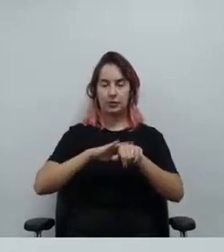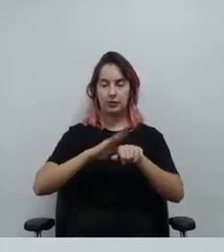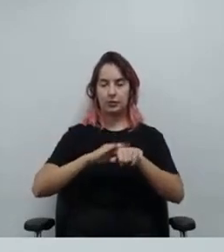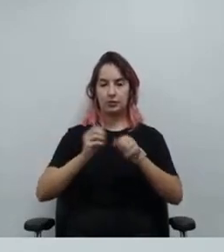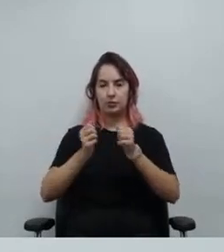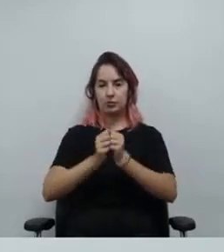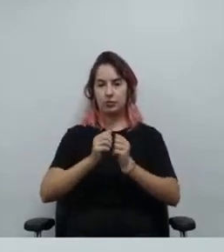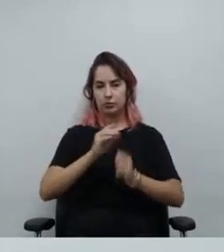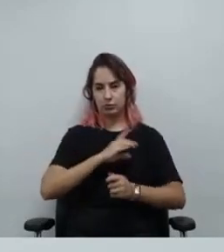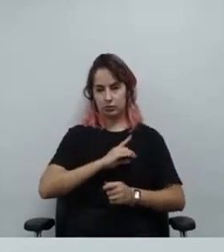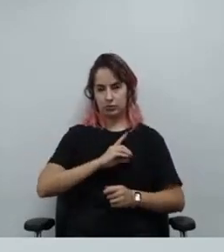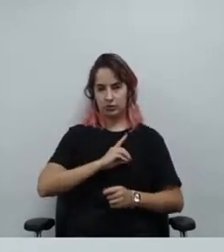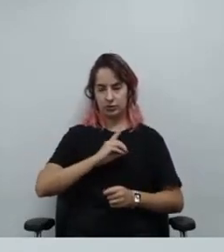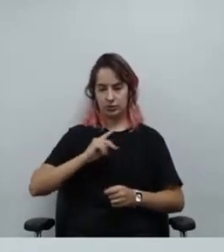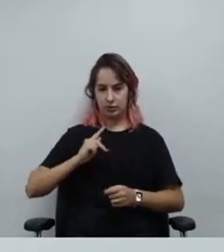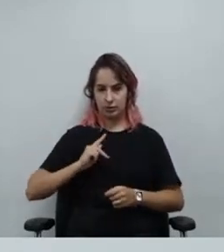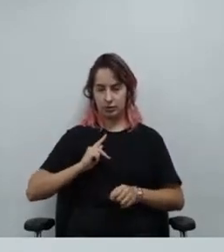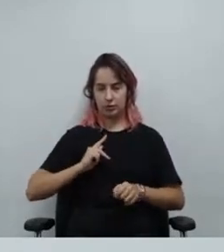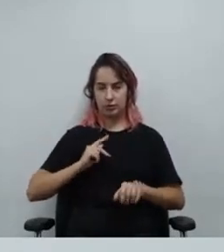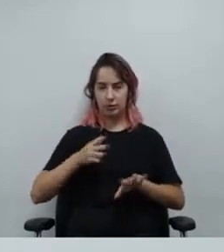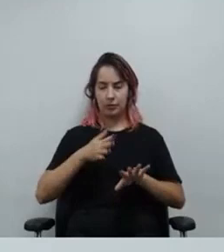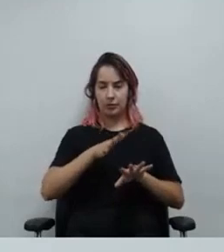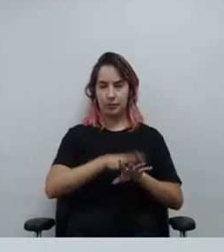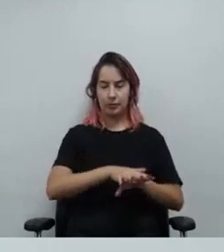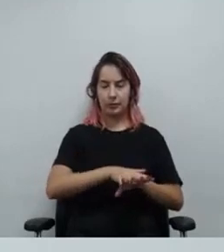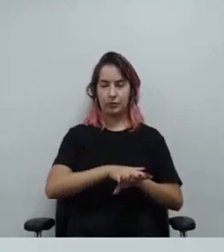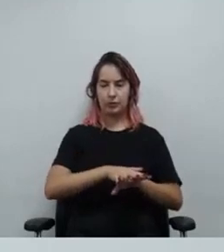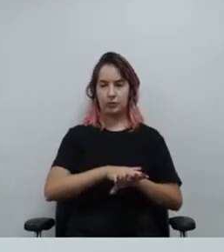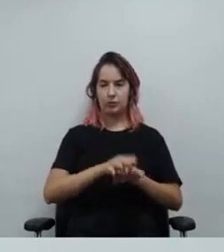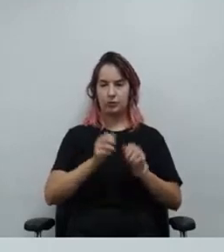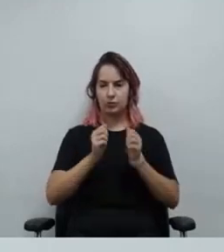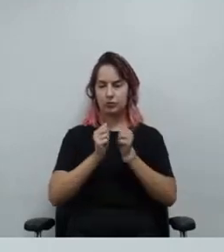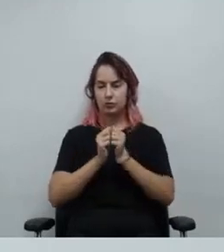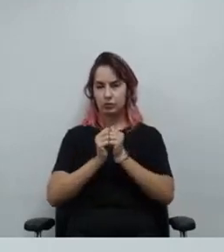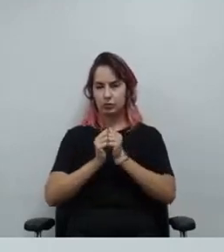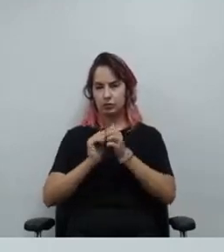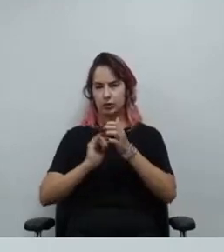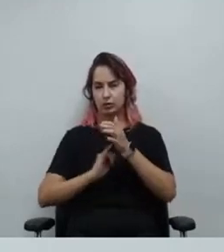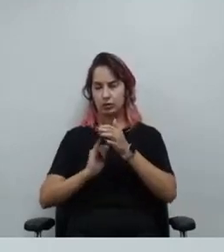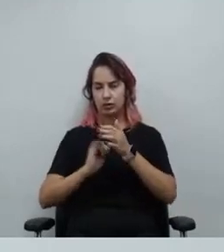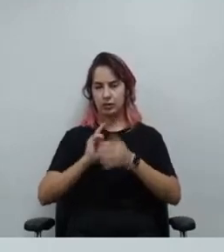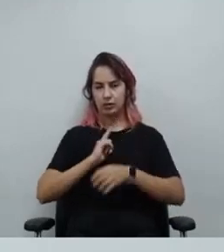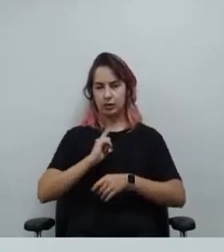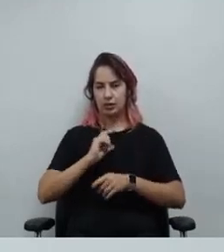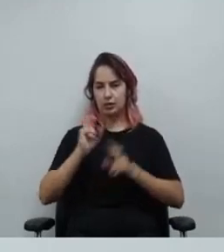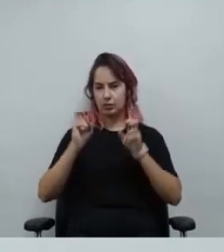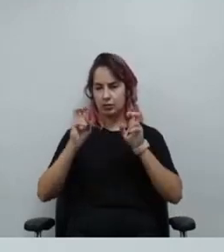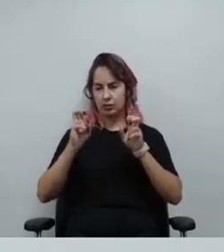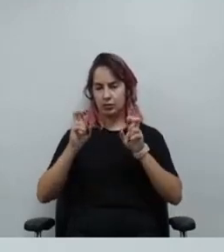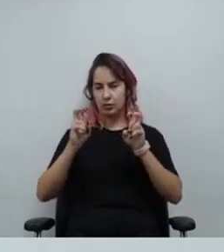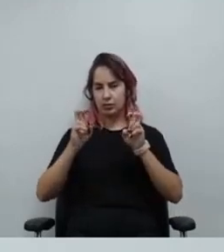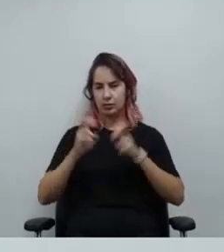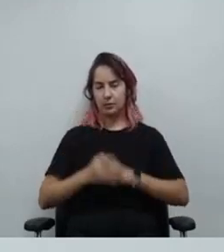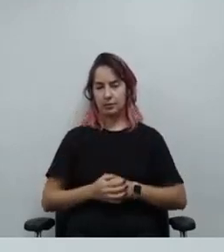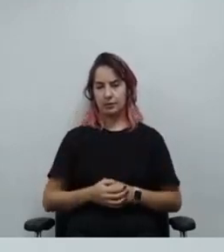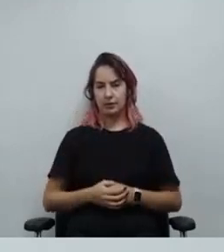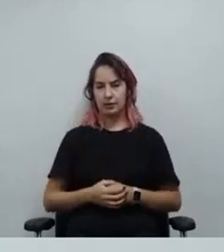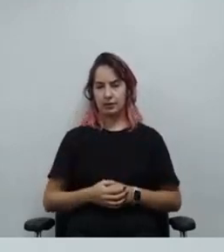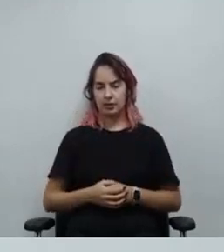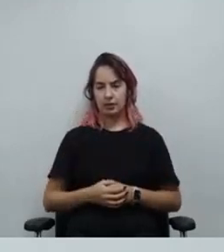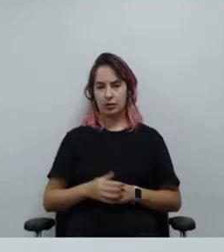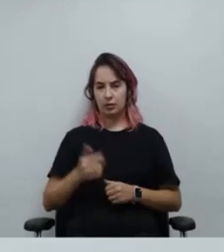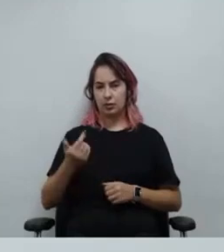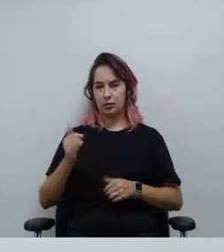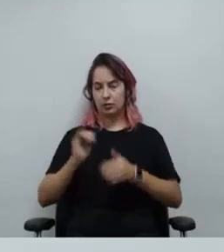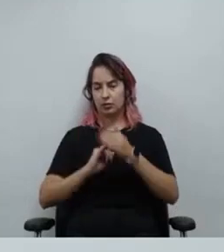Defensoria Pública fosse incluída com a bagagem que a instituição possui sobre esse tema. Acho que, sem demérito a nenhuma outra